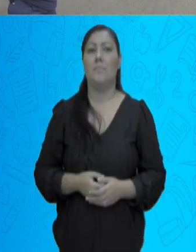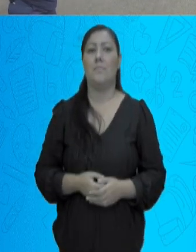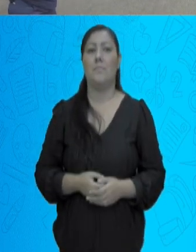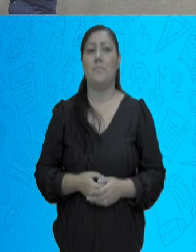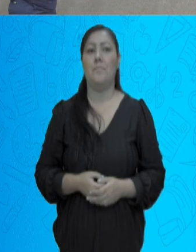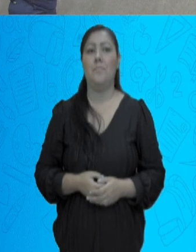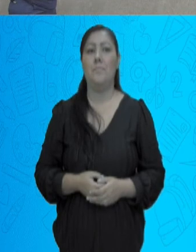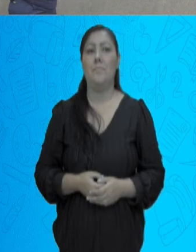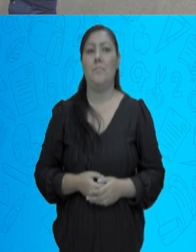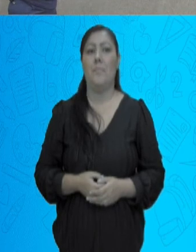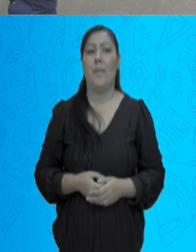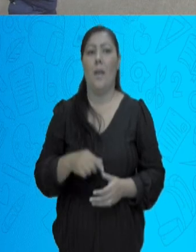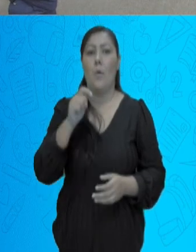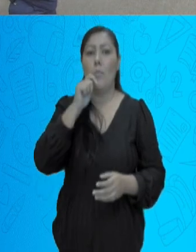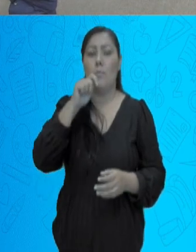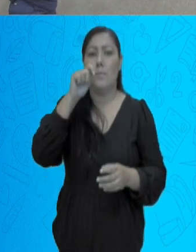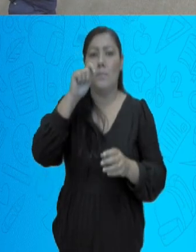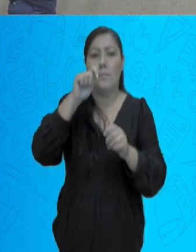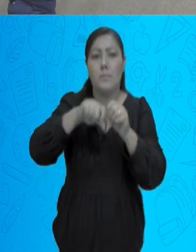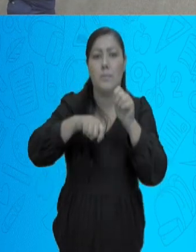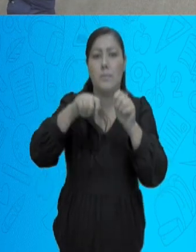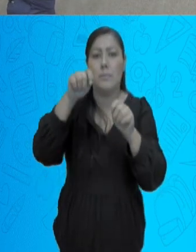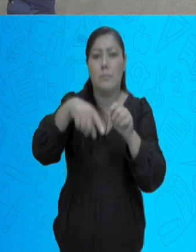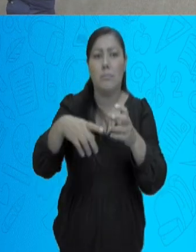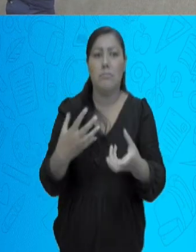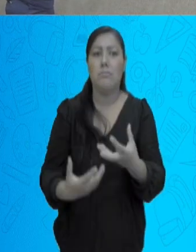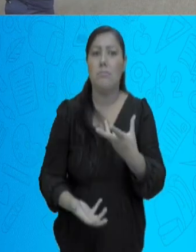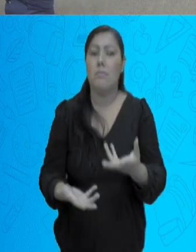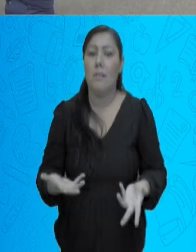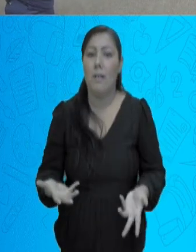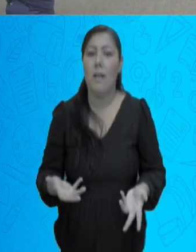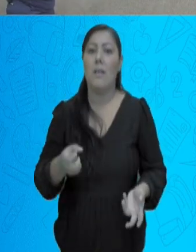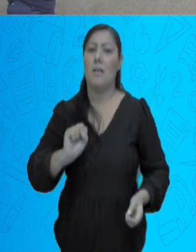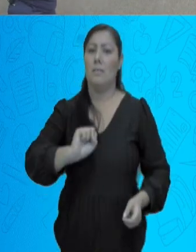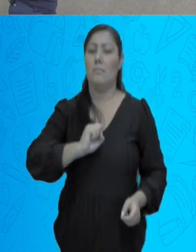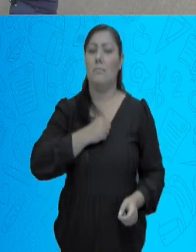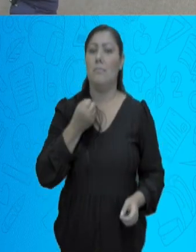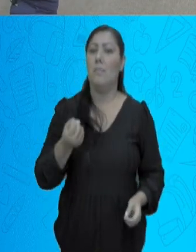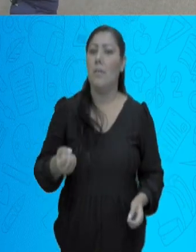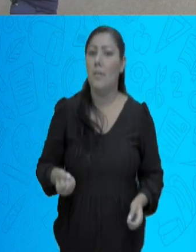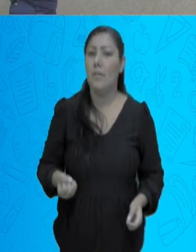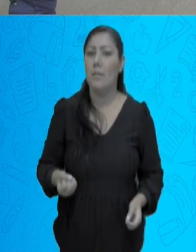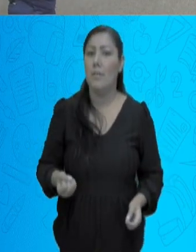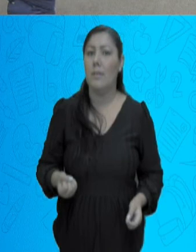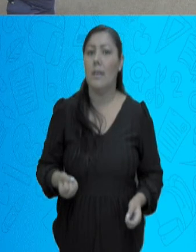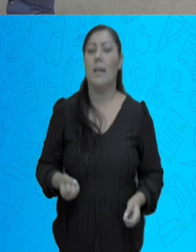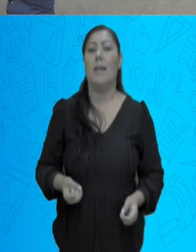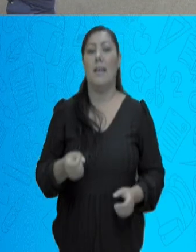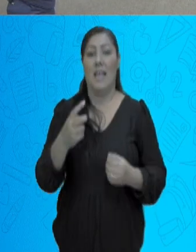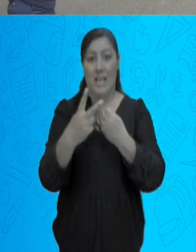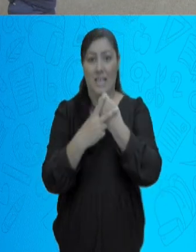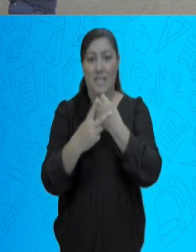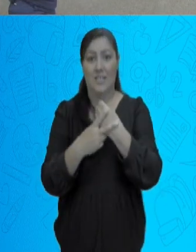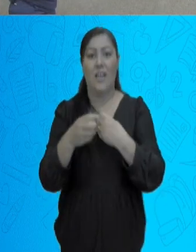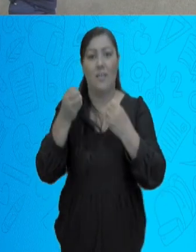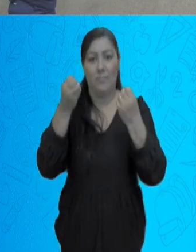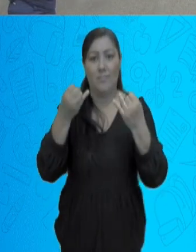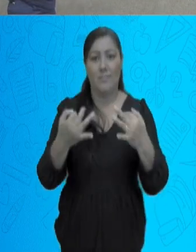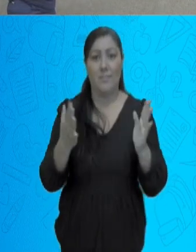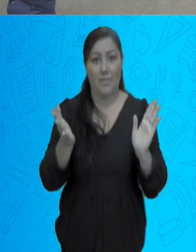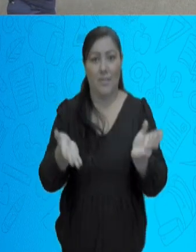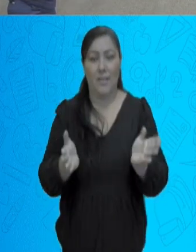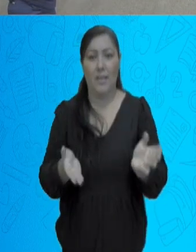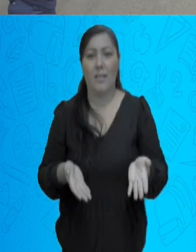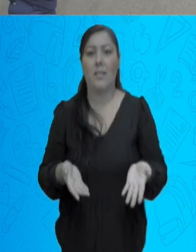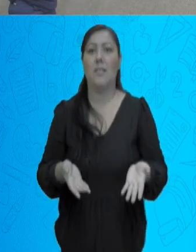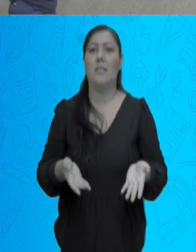incendiar e odiar. Todos esses verbos que eu citei agora são exceções, ou seja, as